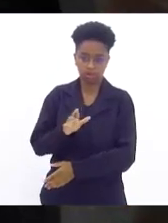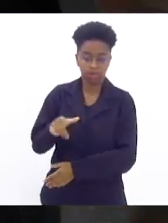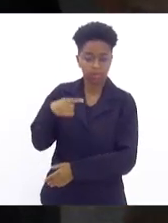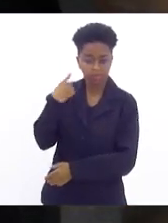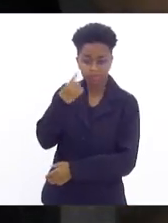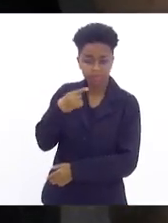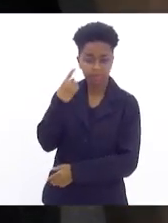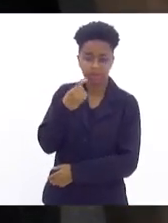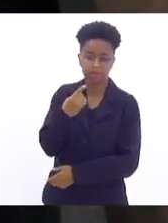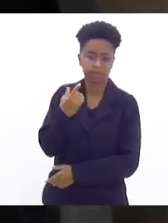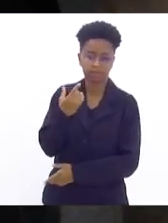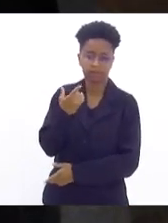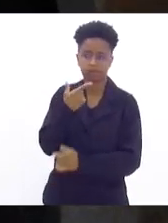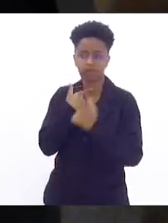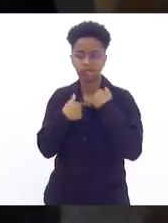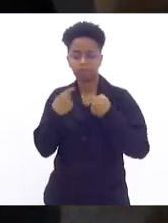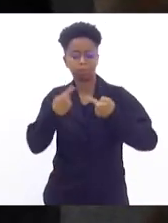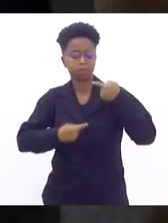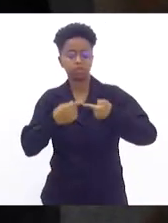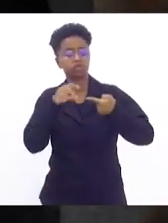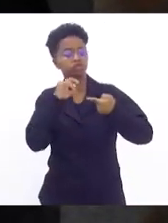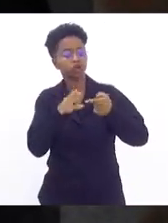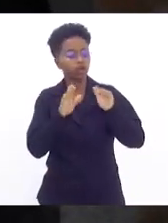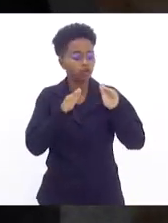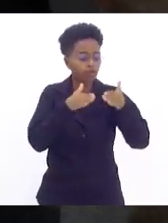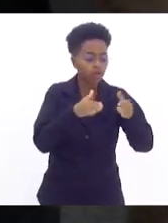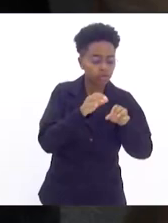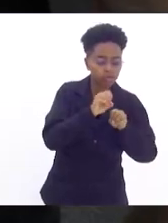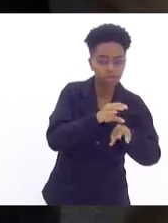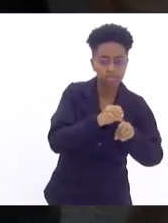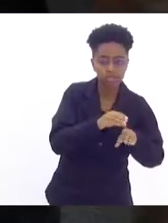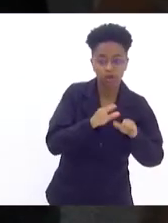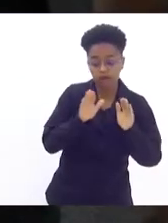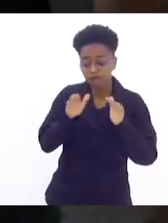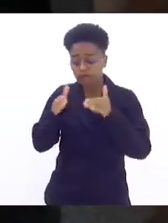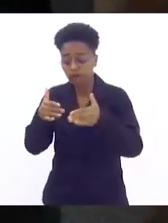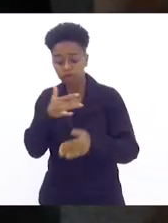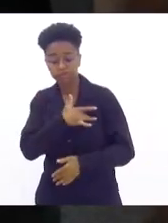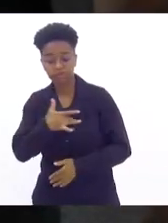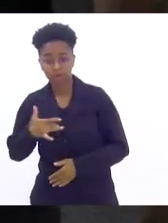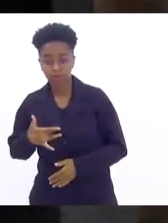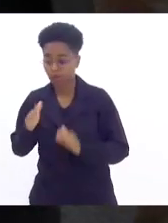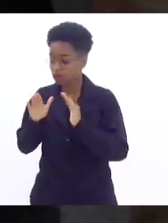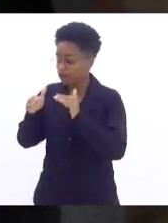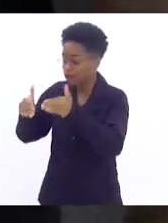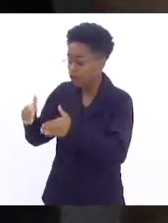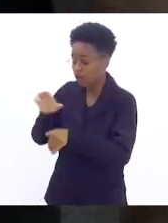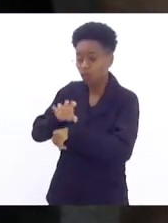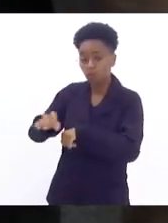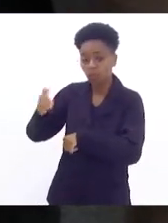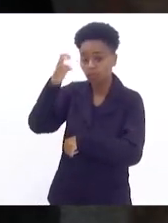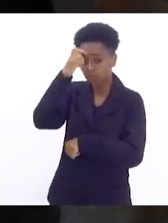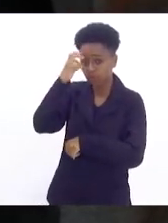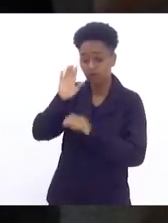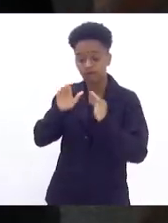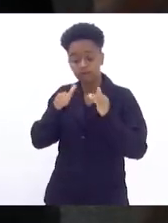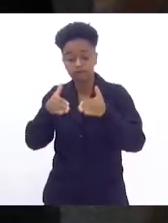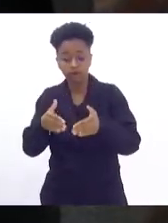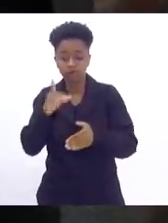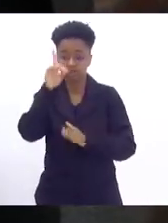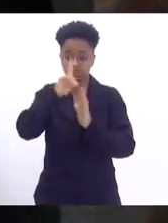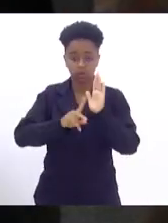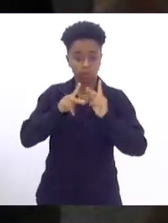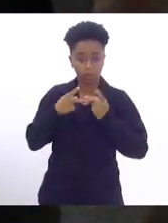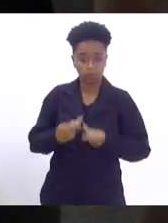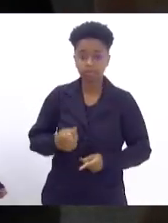que querem debater só educação ou sua saúde ou sua cultura ou só os direitos É